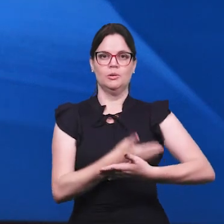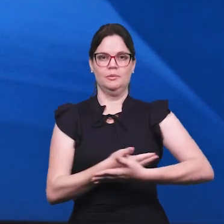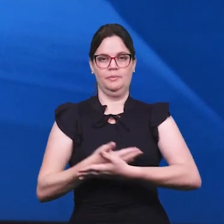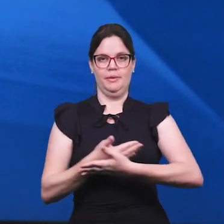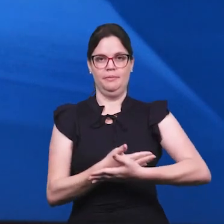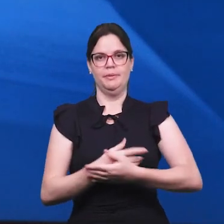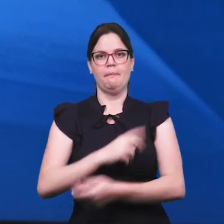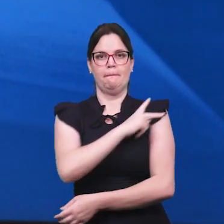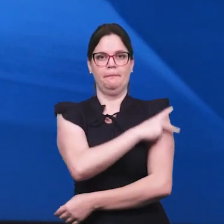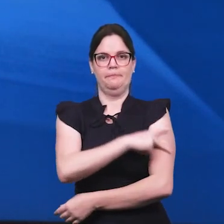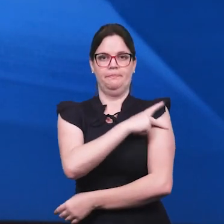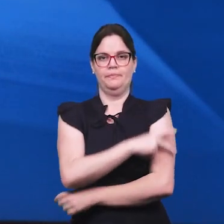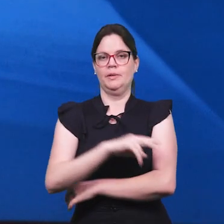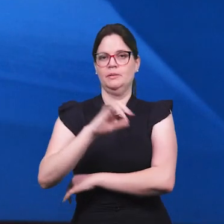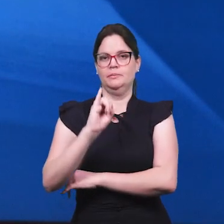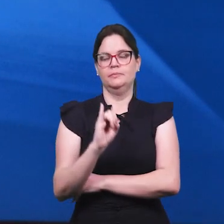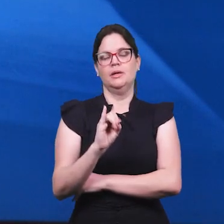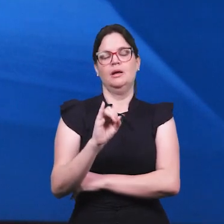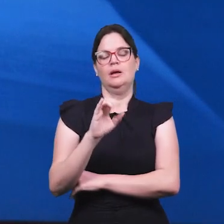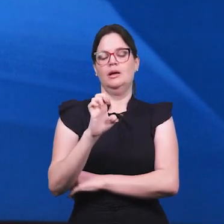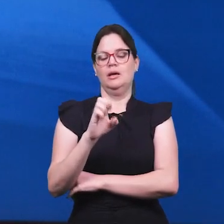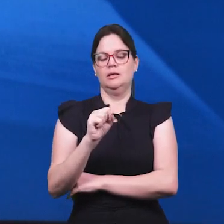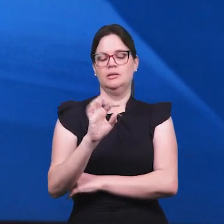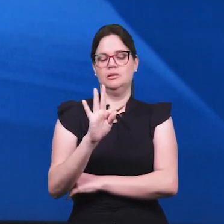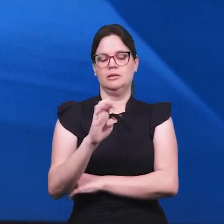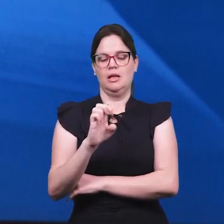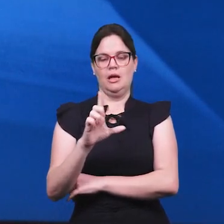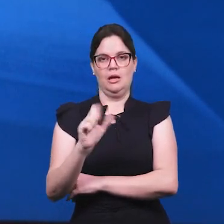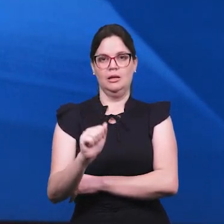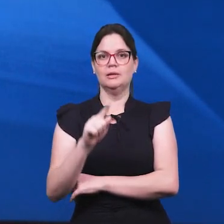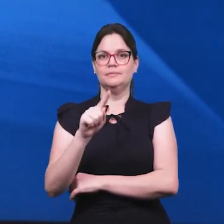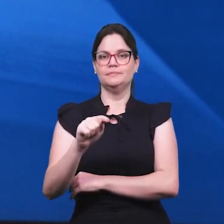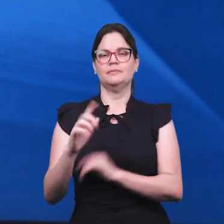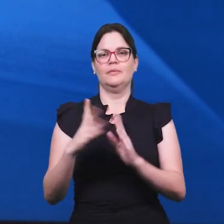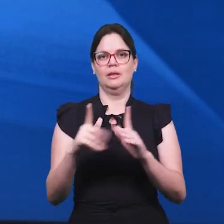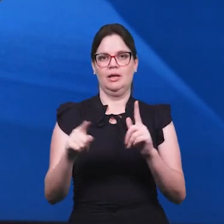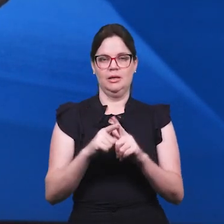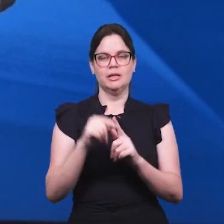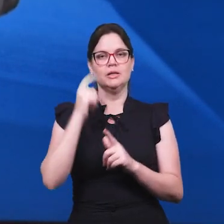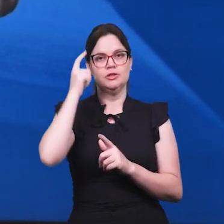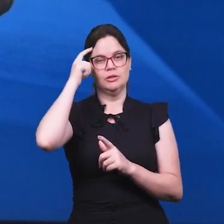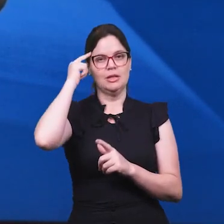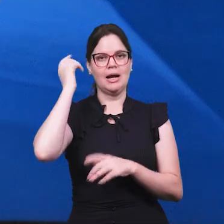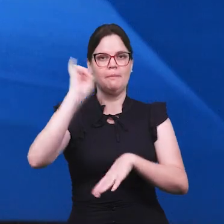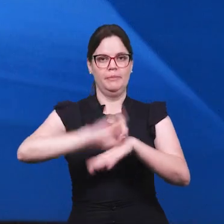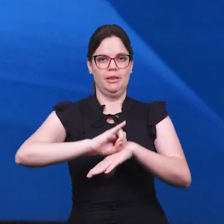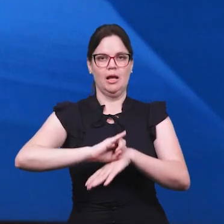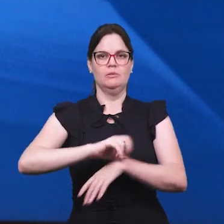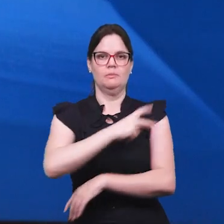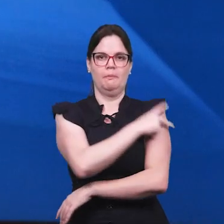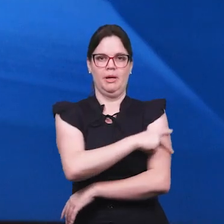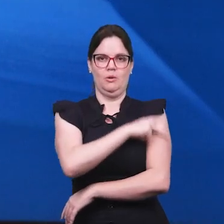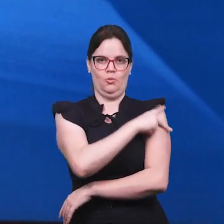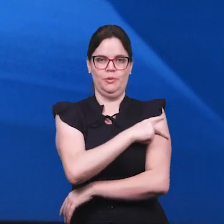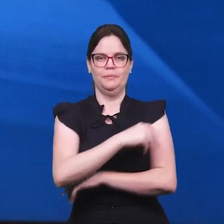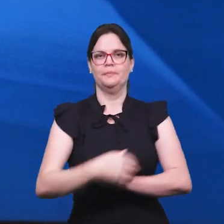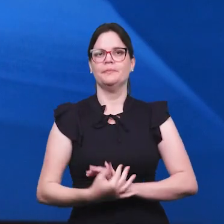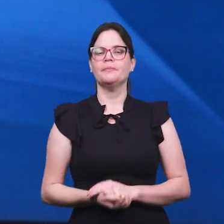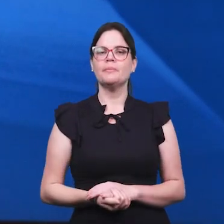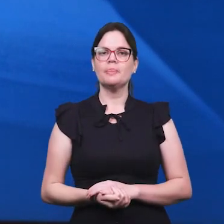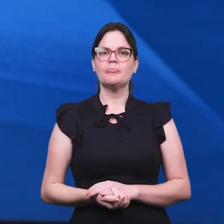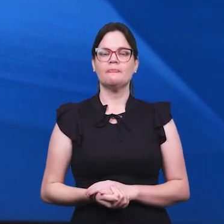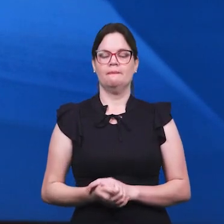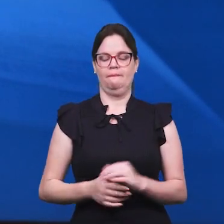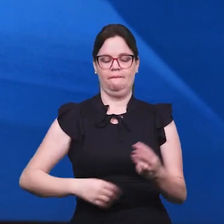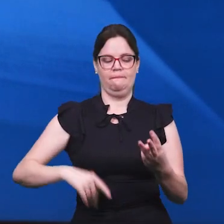temos outro bebê, que é lá do Piauí, que é a Estela Maria, é da igreja lá de Teresina, na